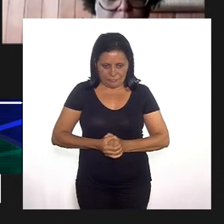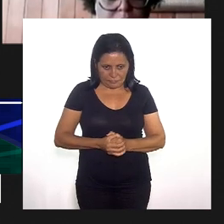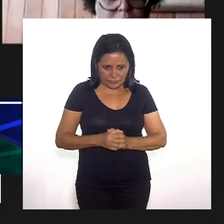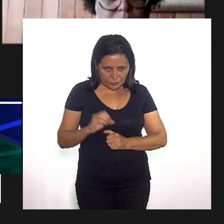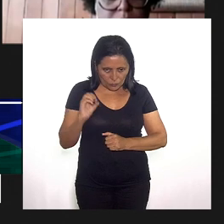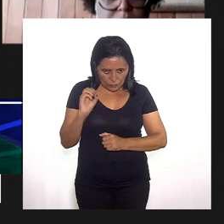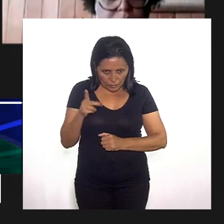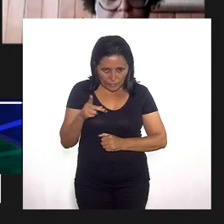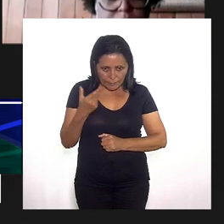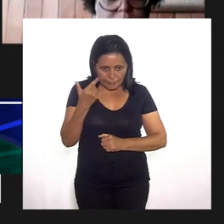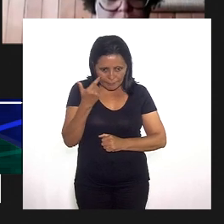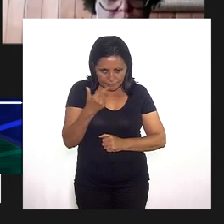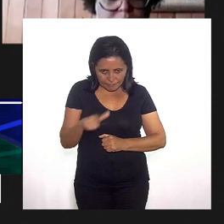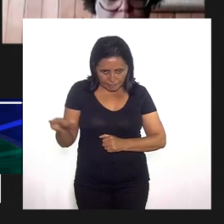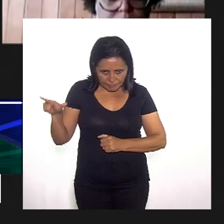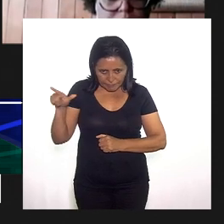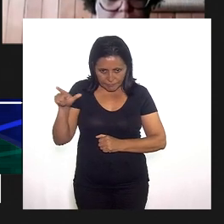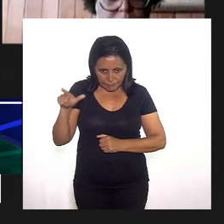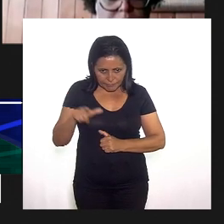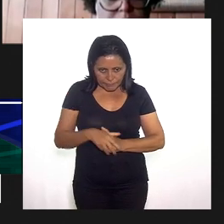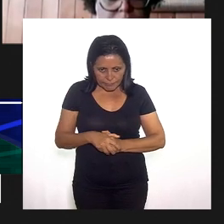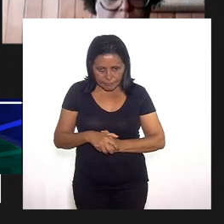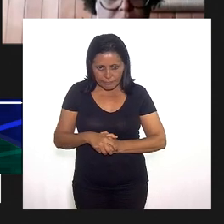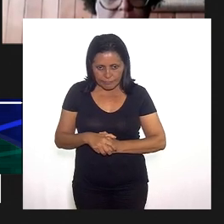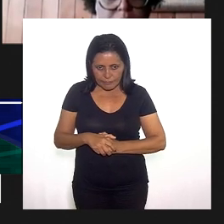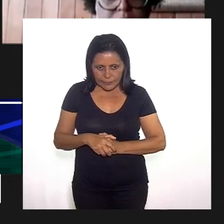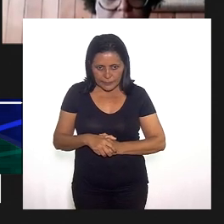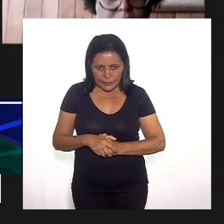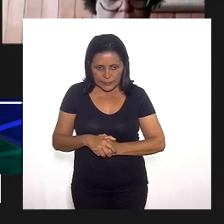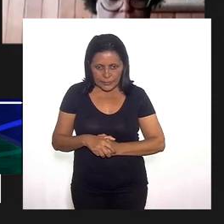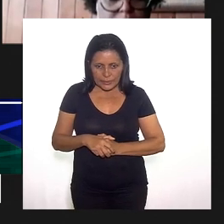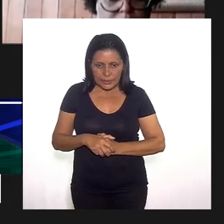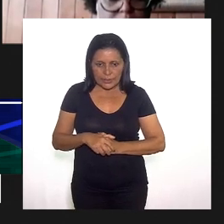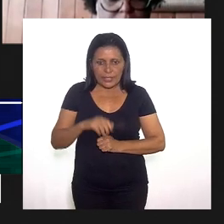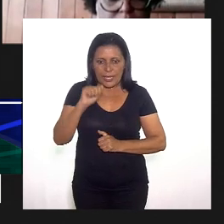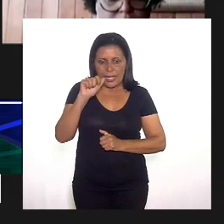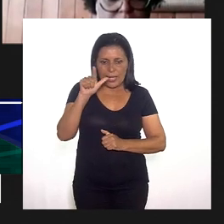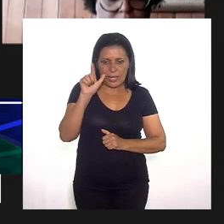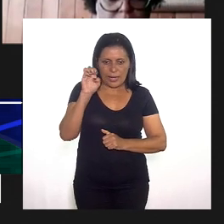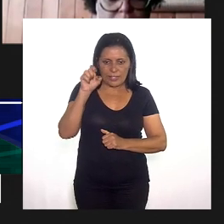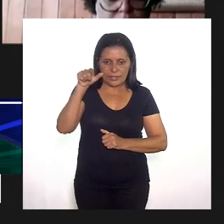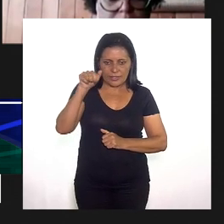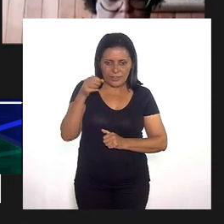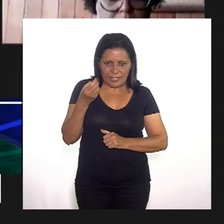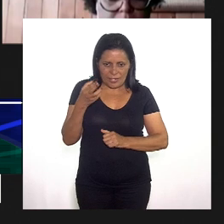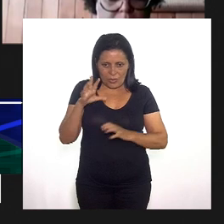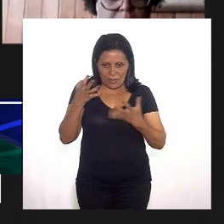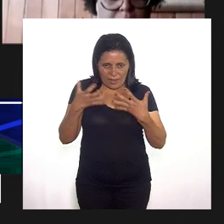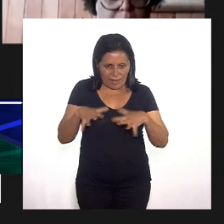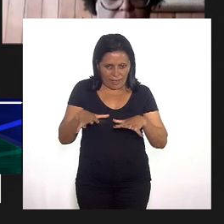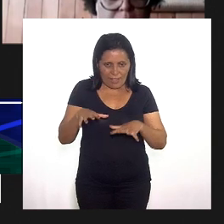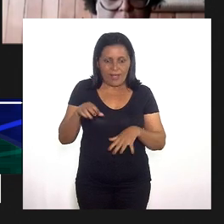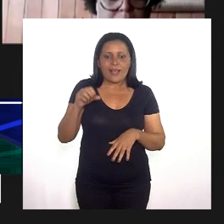Ok? Mais algum outro parlamentar? Não quer não, Alexandre Freitas? Deputado Samuel Malafaia?